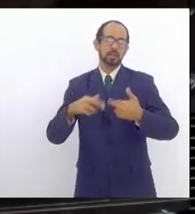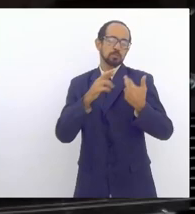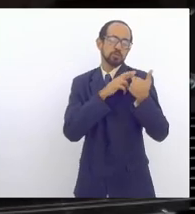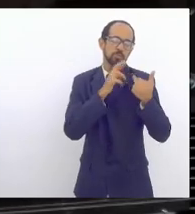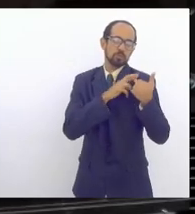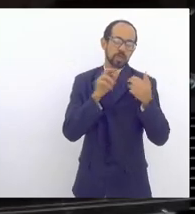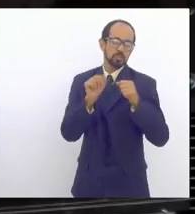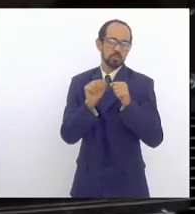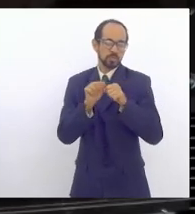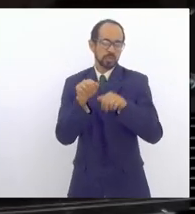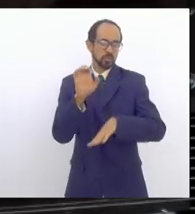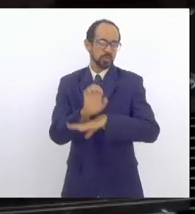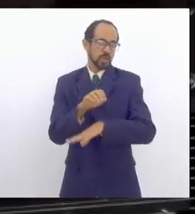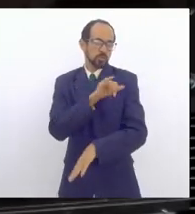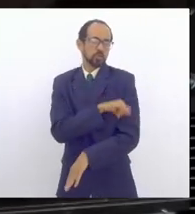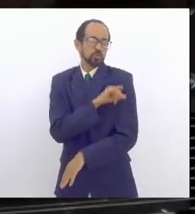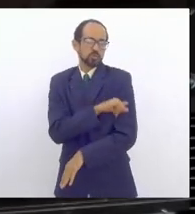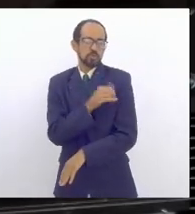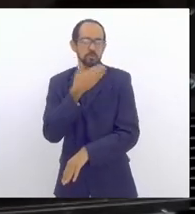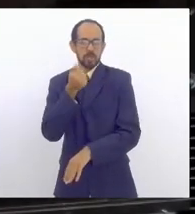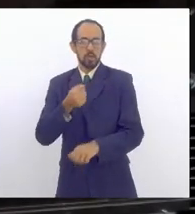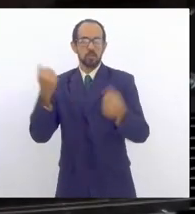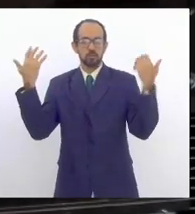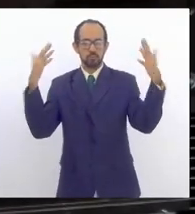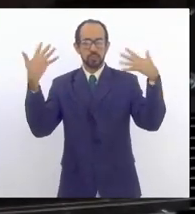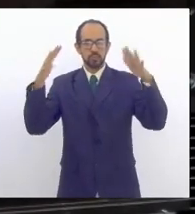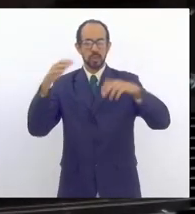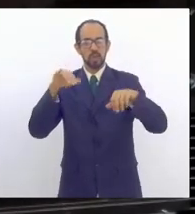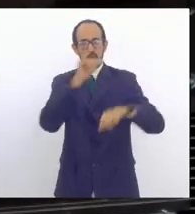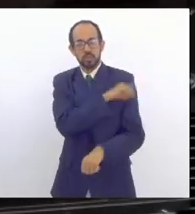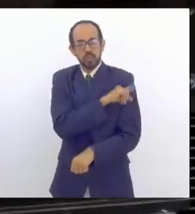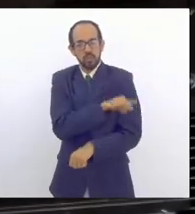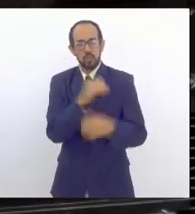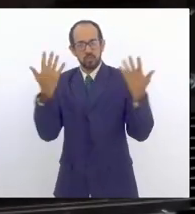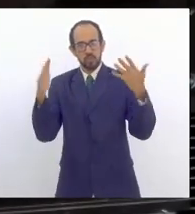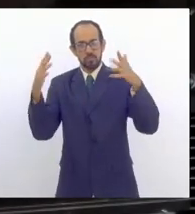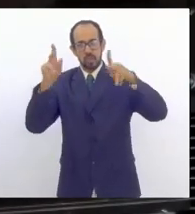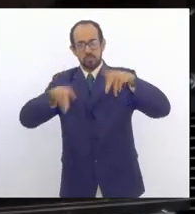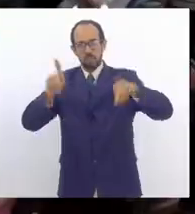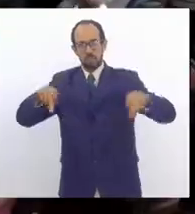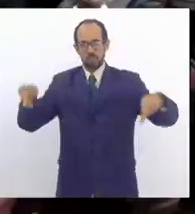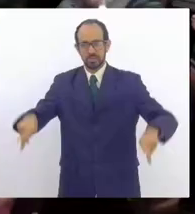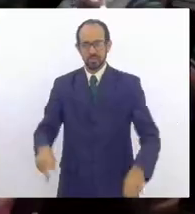feliz. Viva o estado do Rio de Janeiro! Viva o nosso povo!